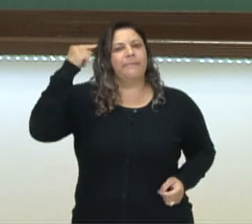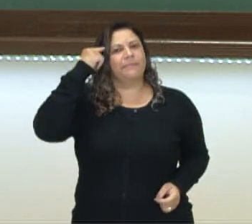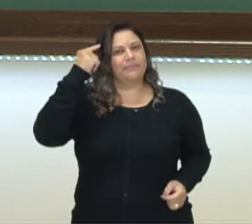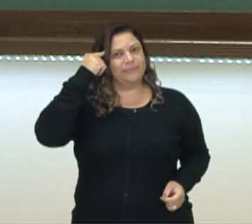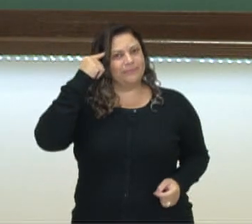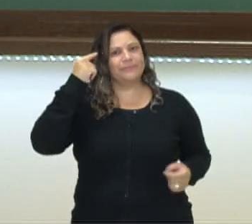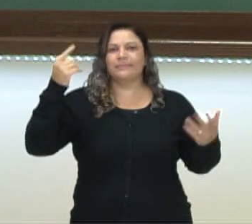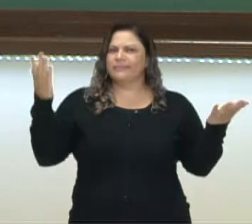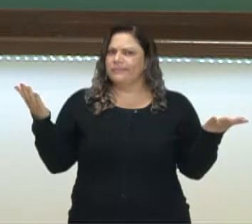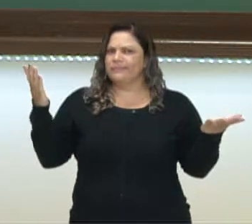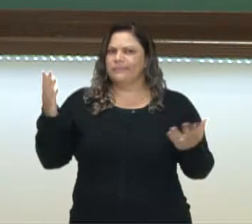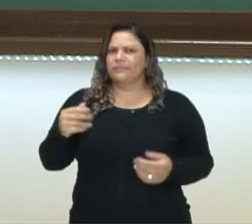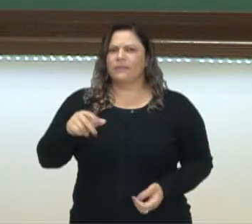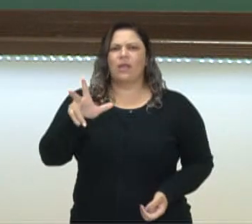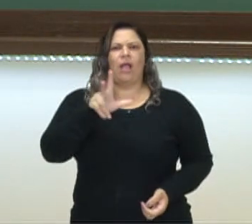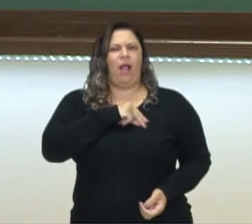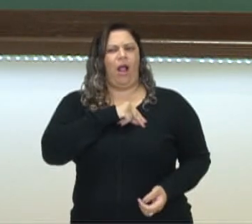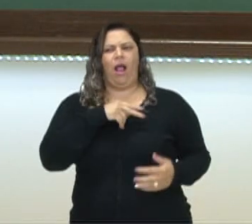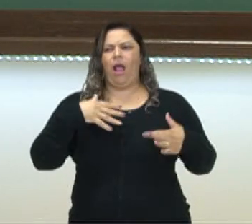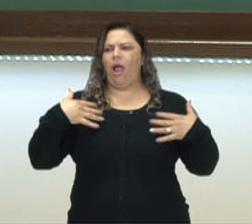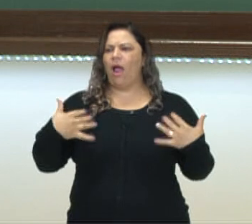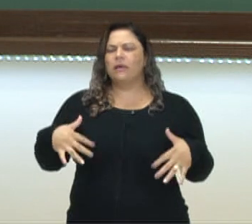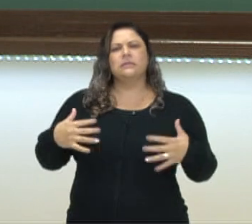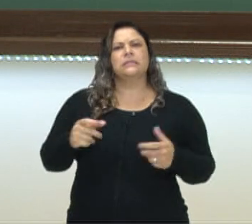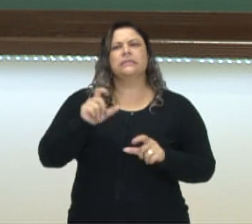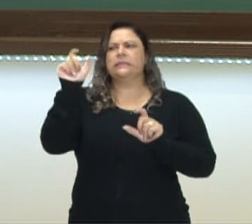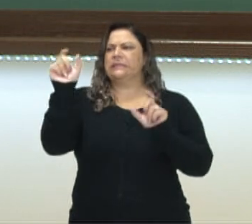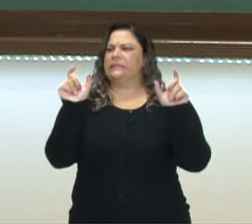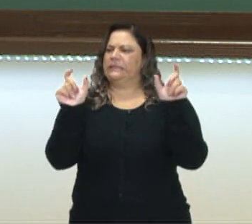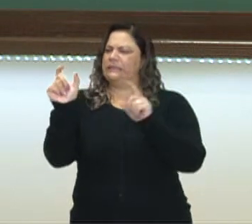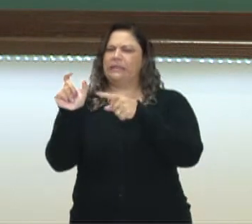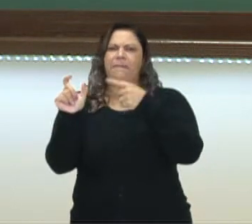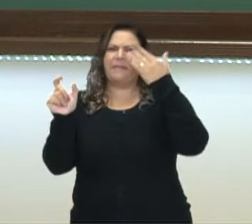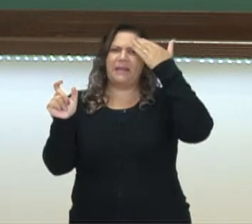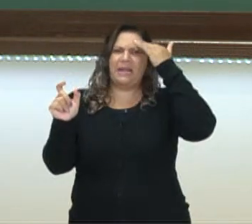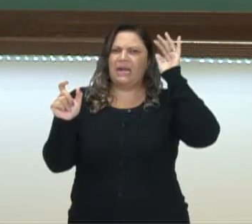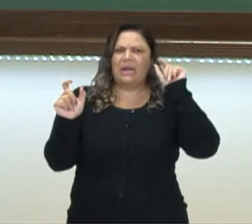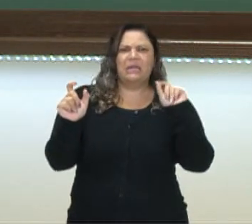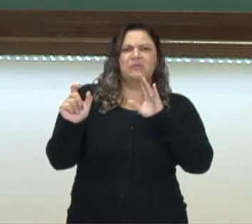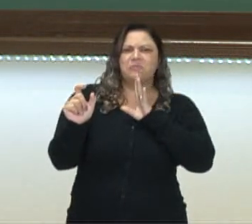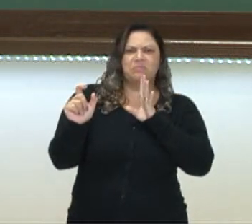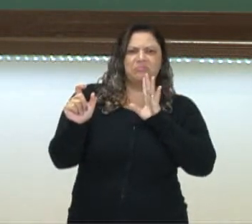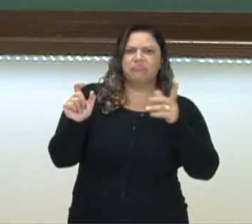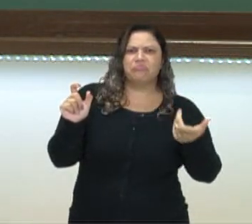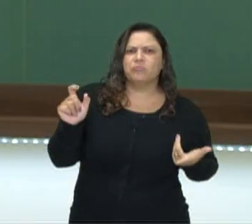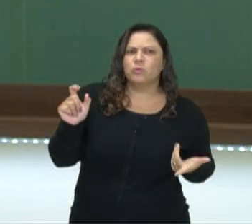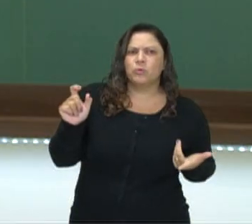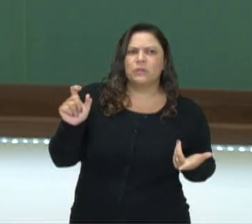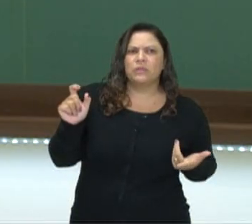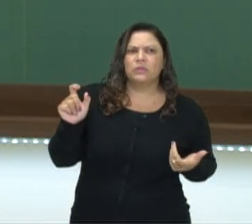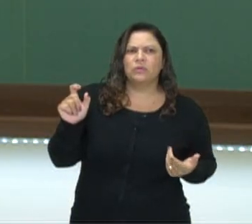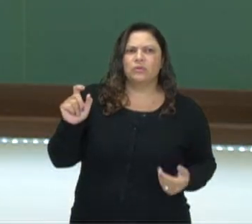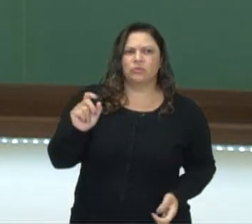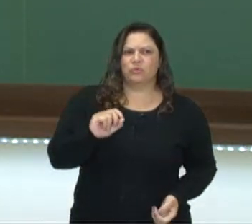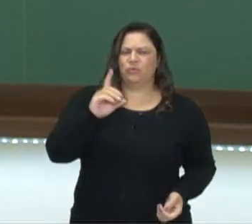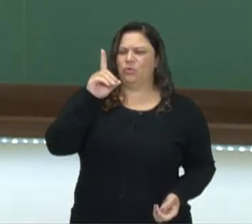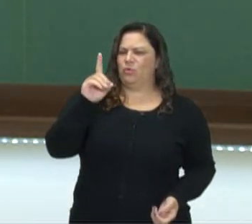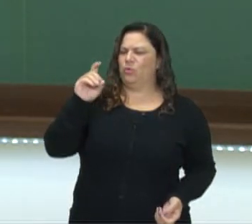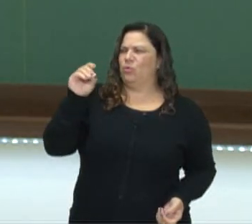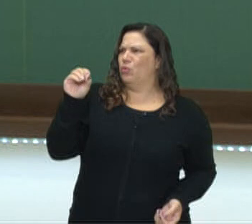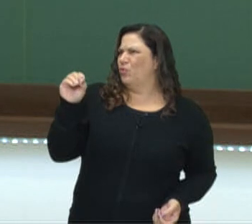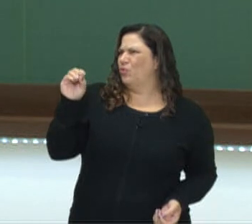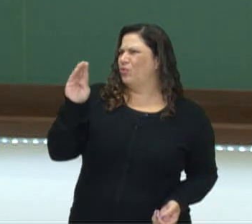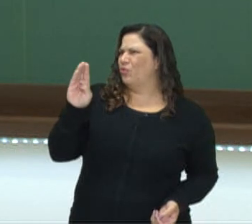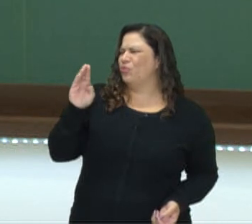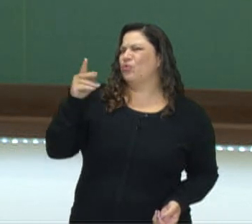Pensaram? Nossa, prof, tem umas palavras ali que parece que eu não conheço. Dobro, triplo,